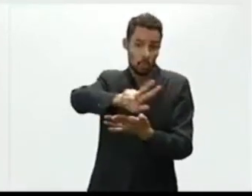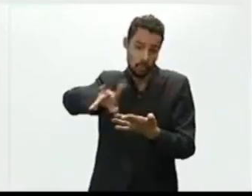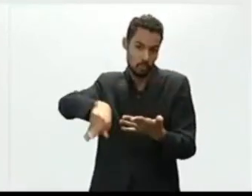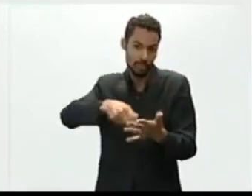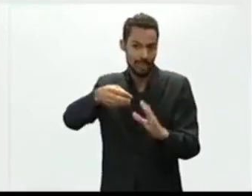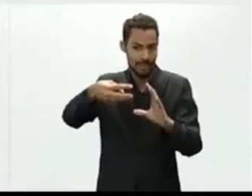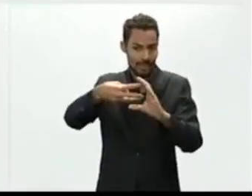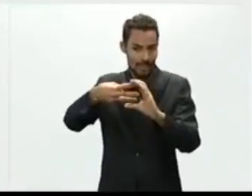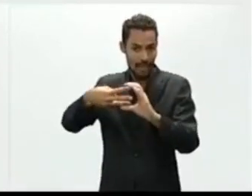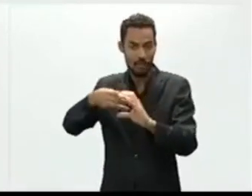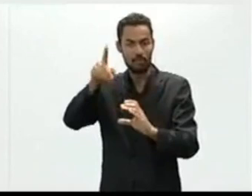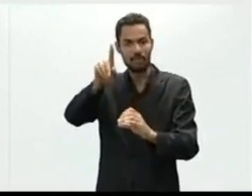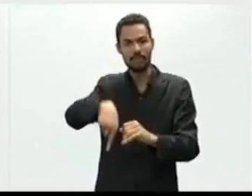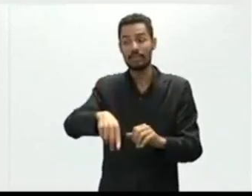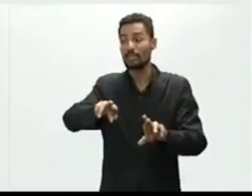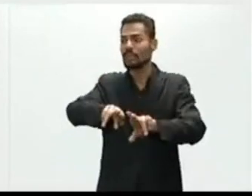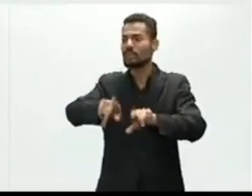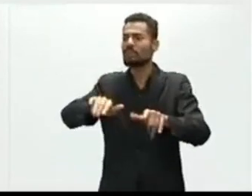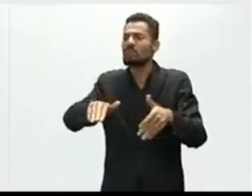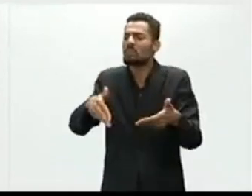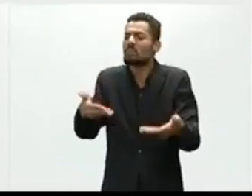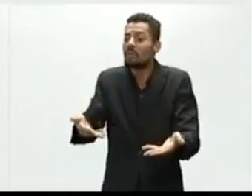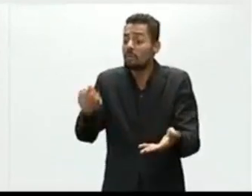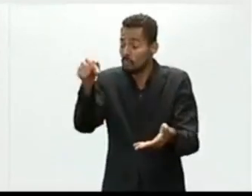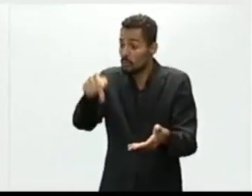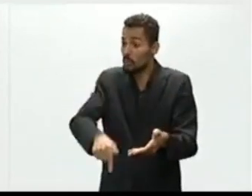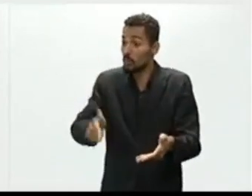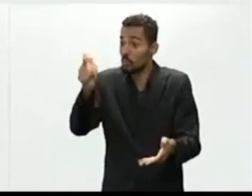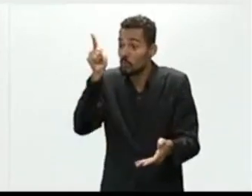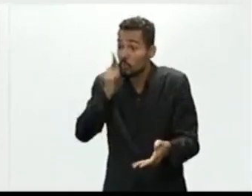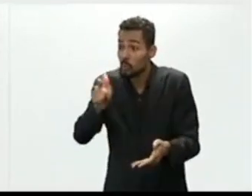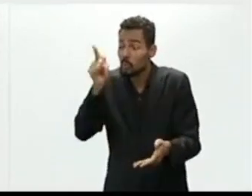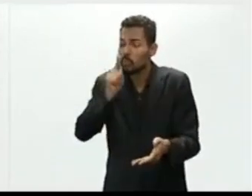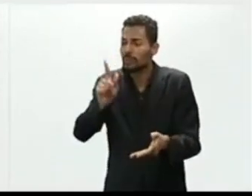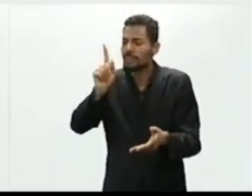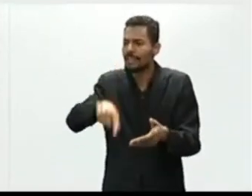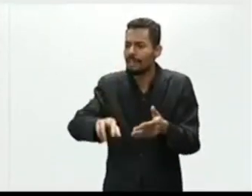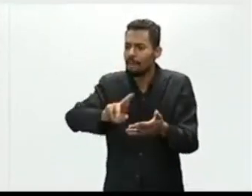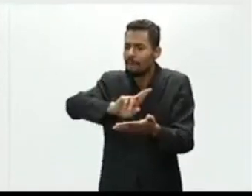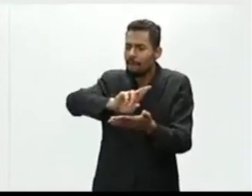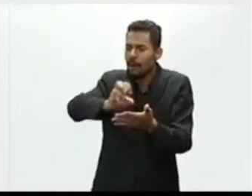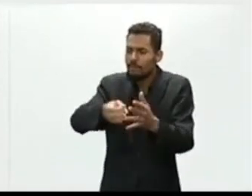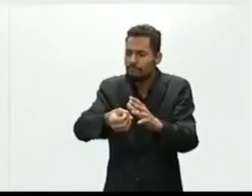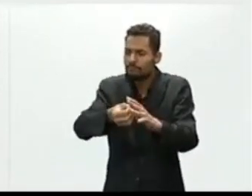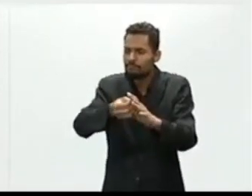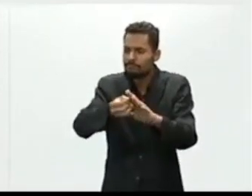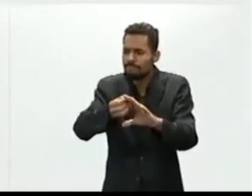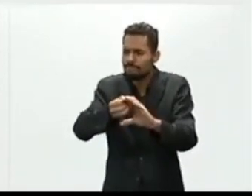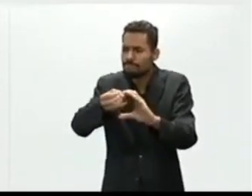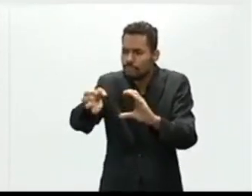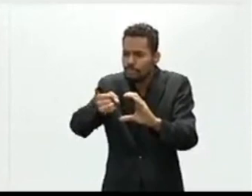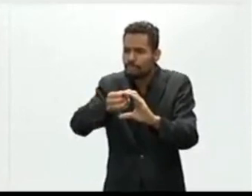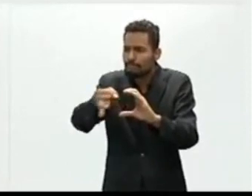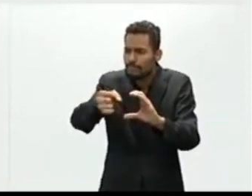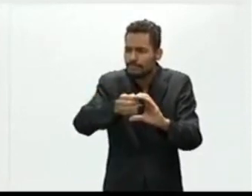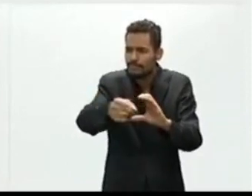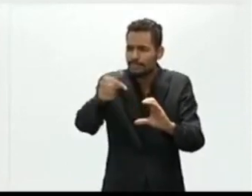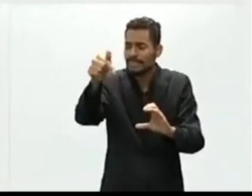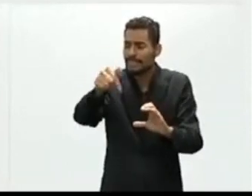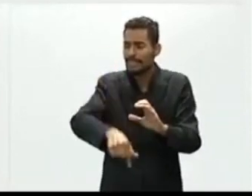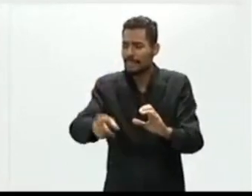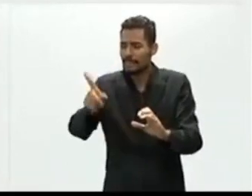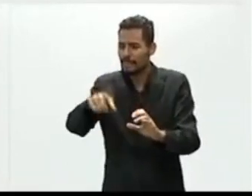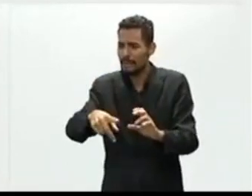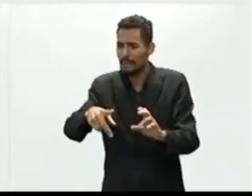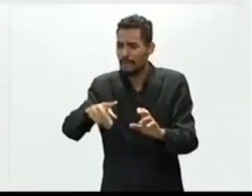né? Mas o que ela tem de diferente? Ela consegue gerar filhas, né, células filhas que não vão ser como a própria mãe,